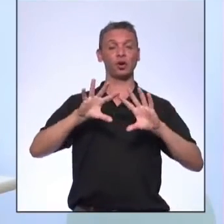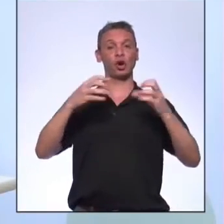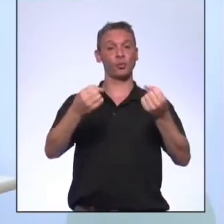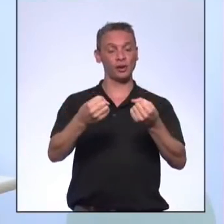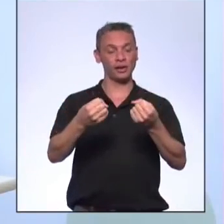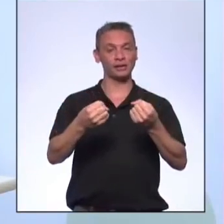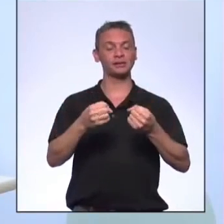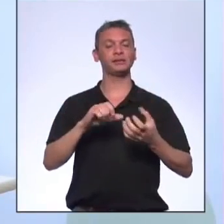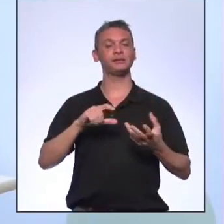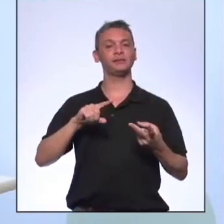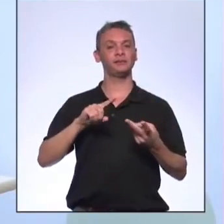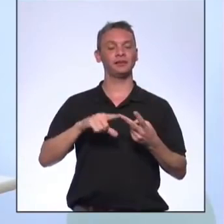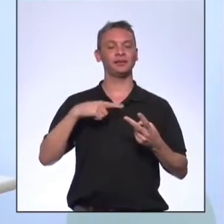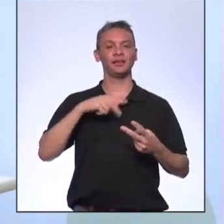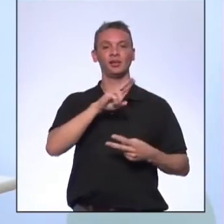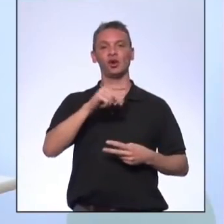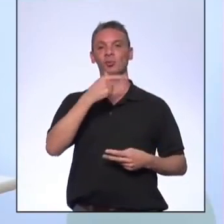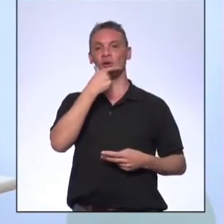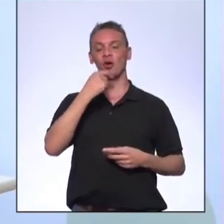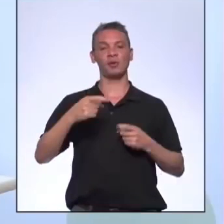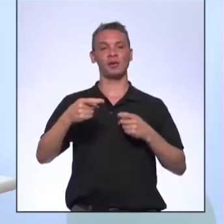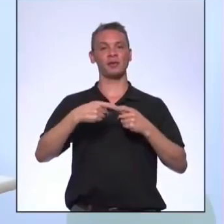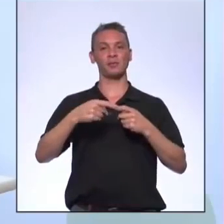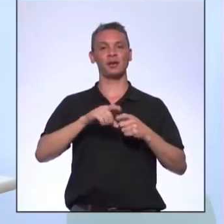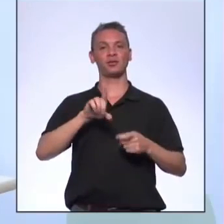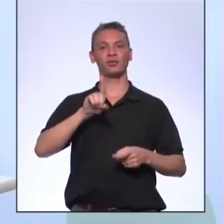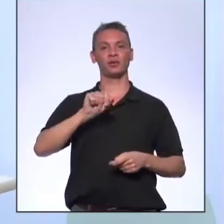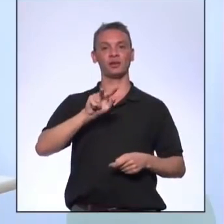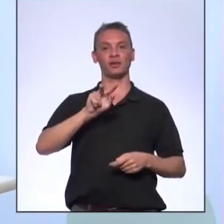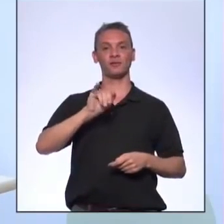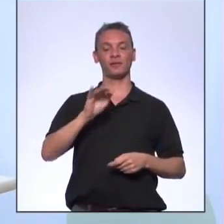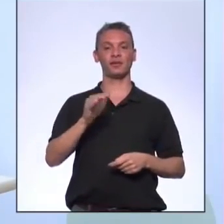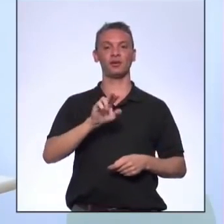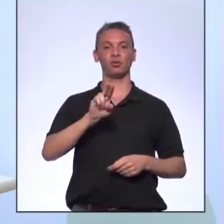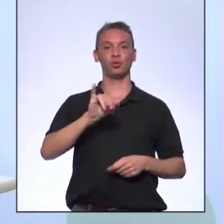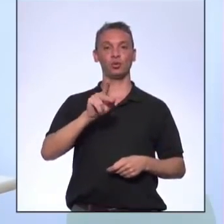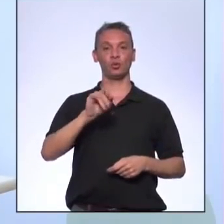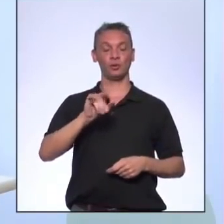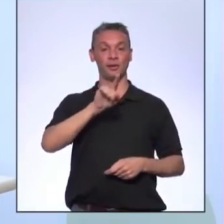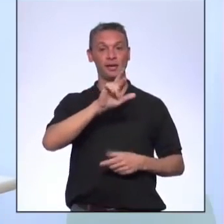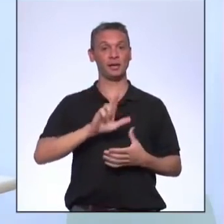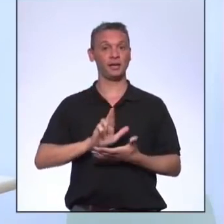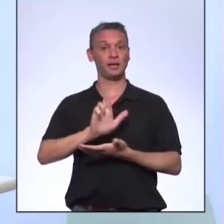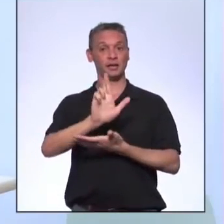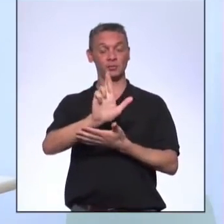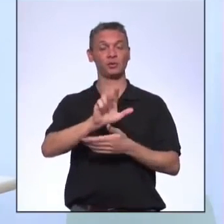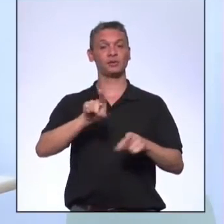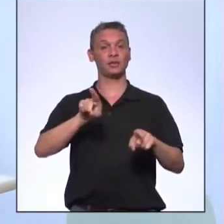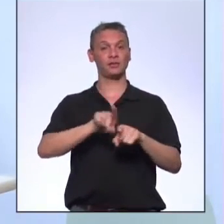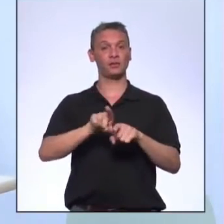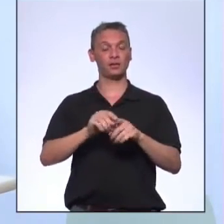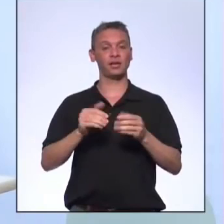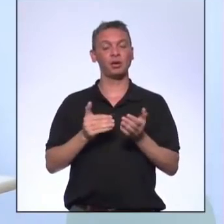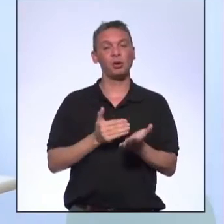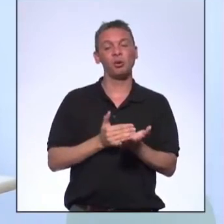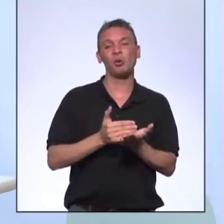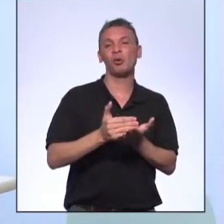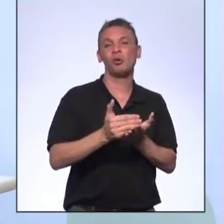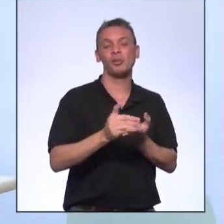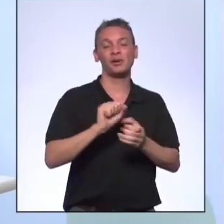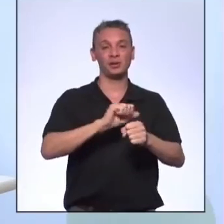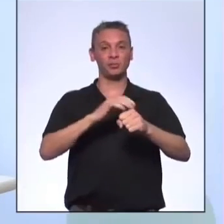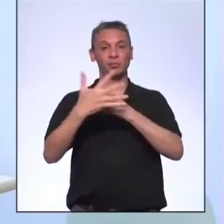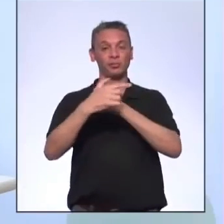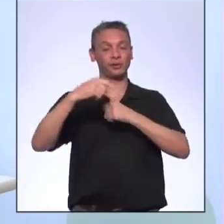até o nome de um infectologista, o médico Davi Wipp, né? Ótimo. Que foi que estava à frente na luta no começo da pandemia aqui em São Paulo,